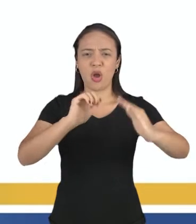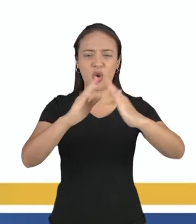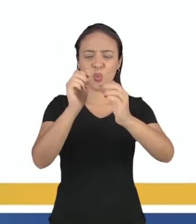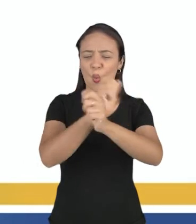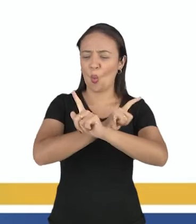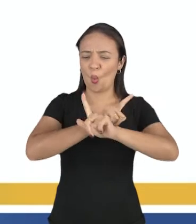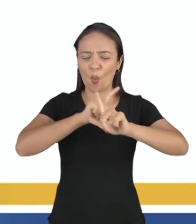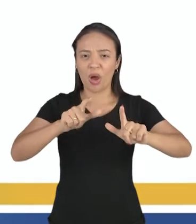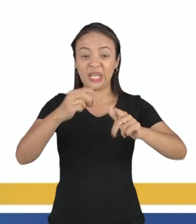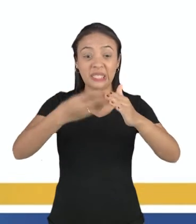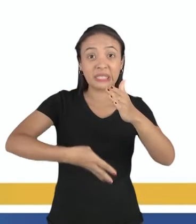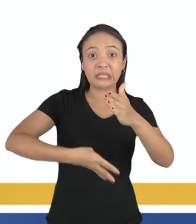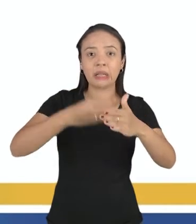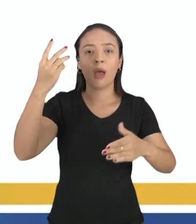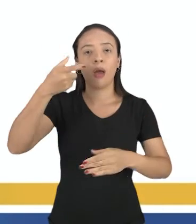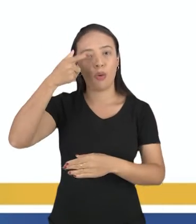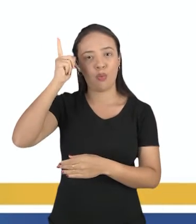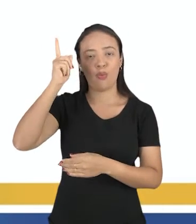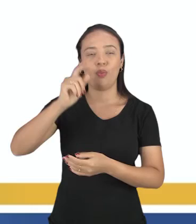3 vezes ontem.